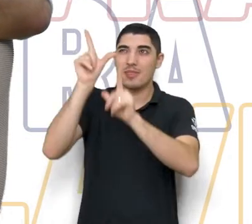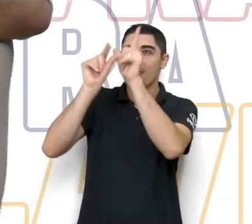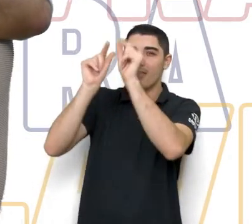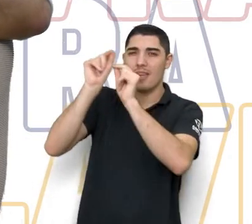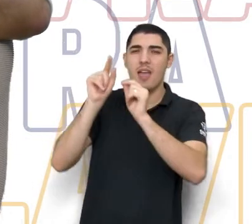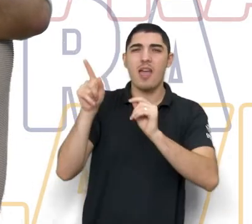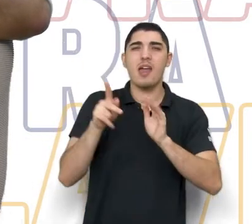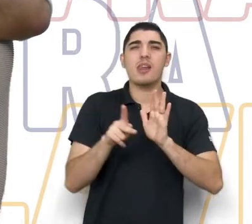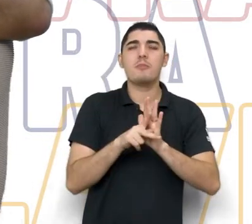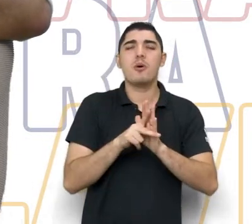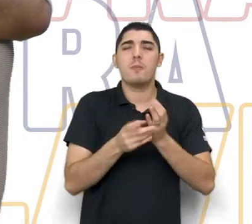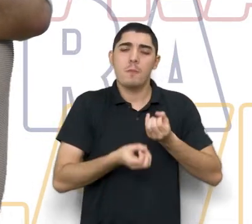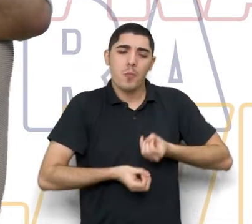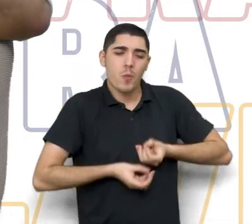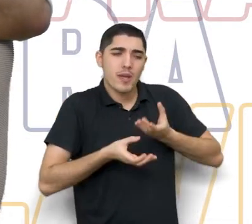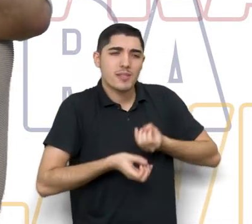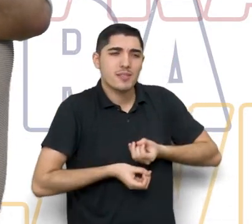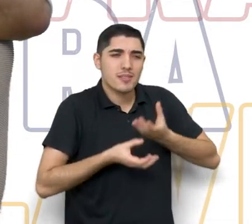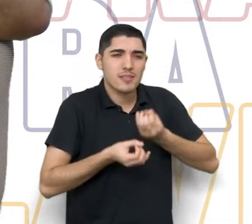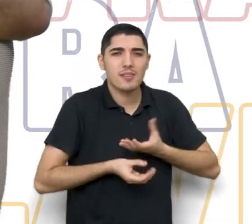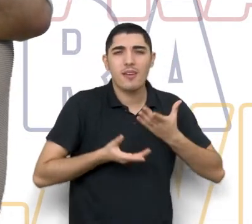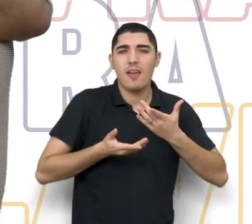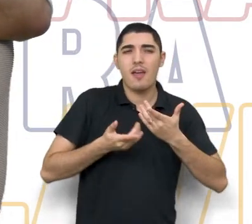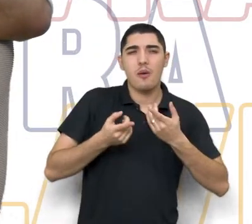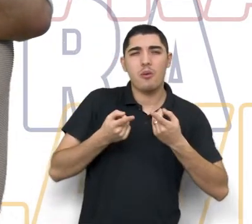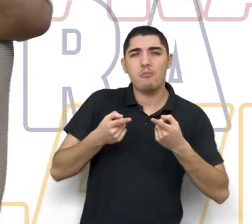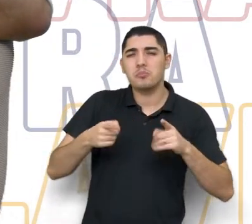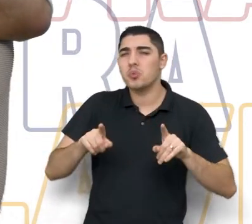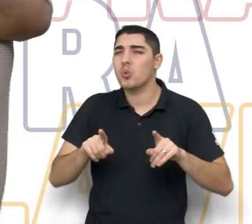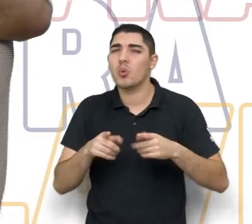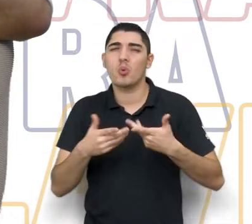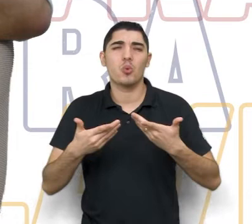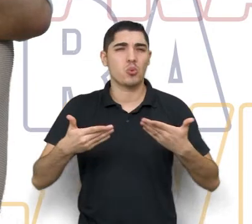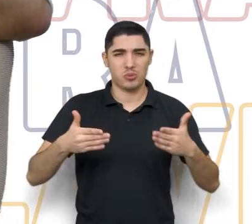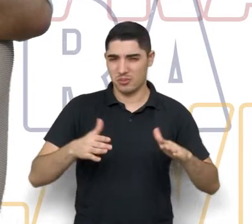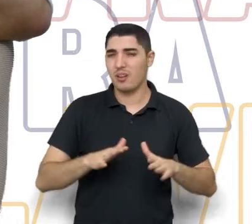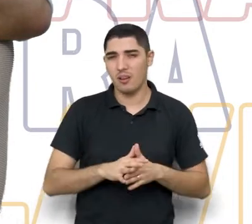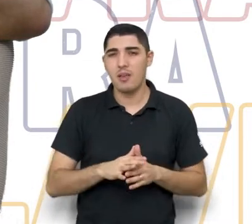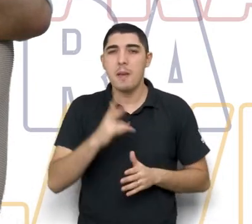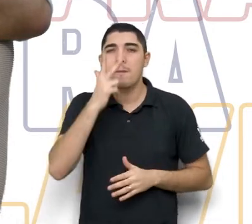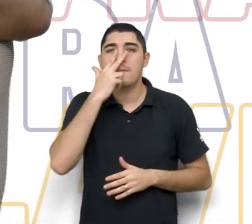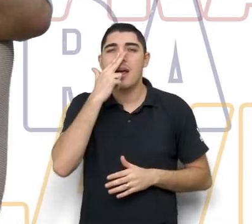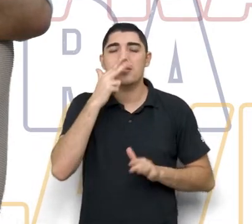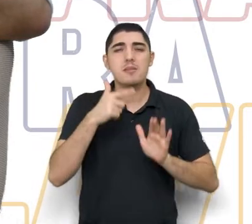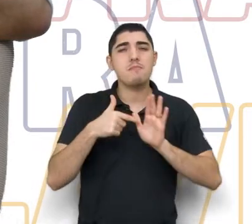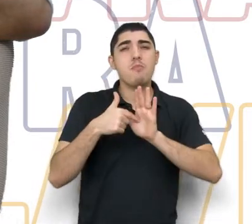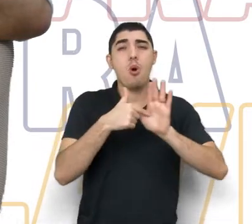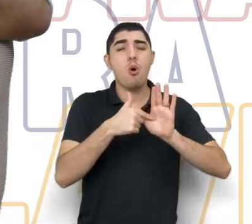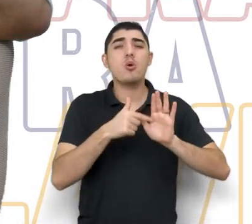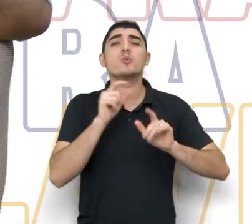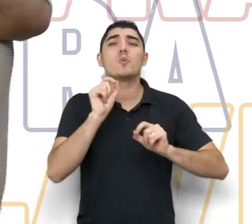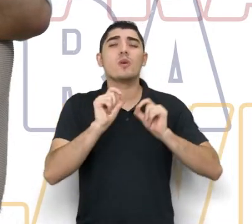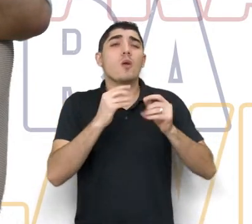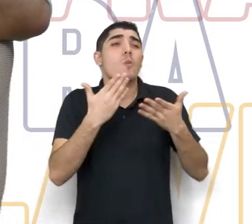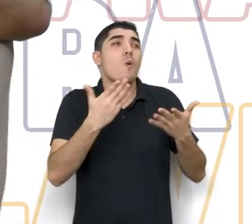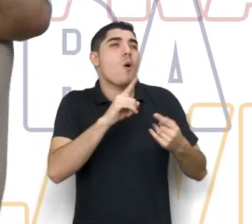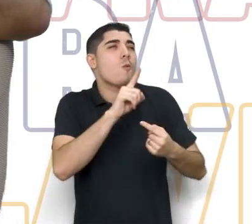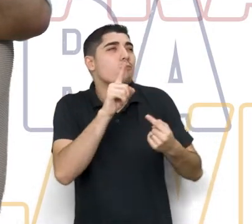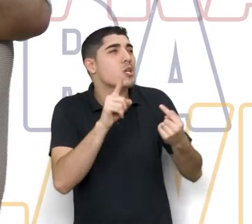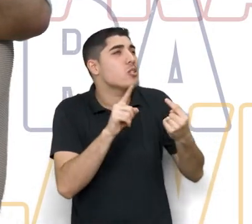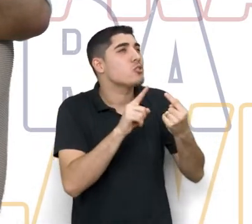poesia lírica. É uma poesia que eu deixo transparecer muito assim a minha